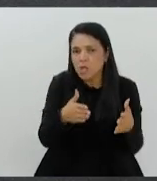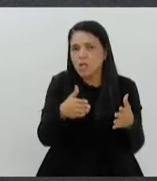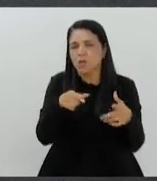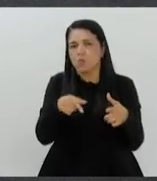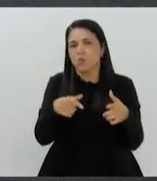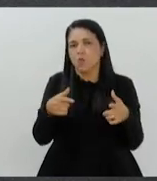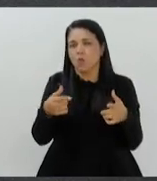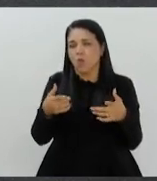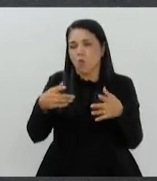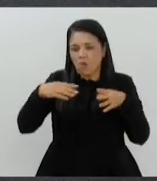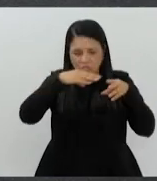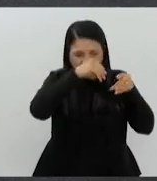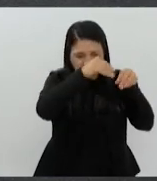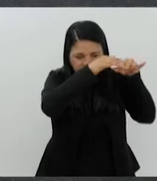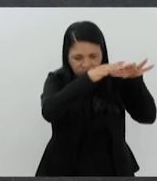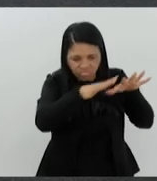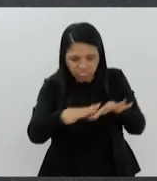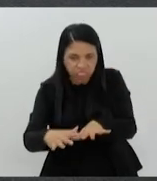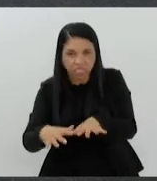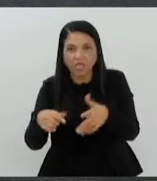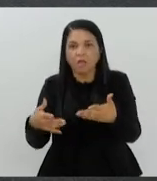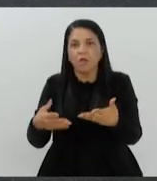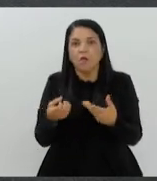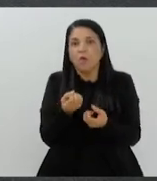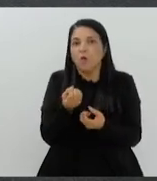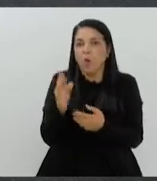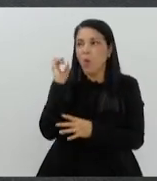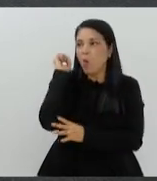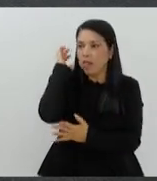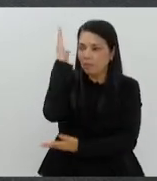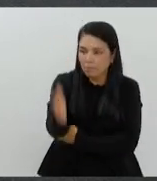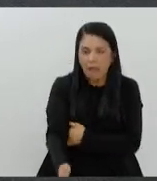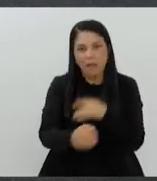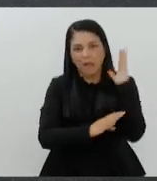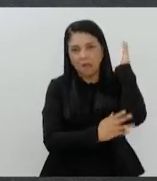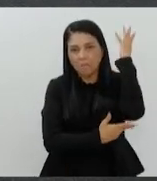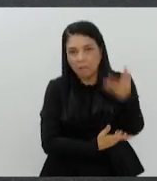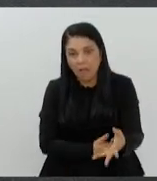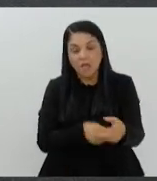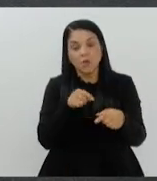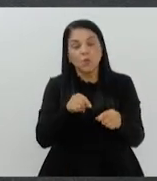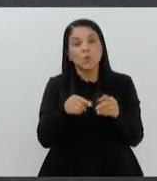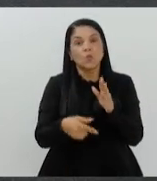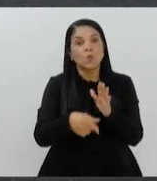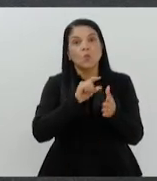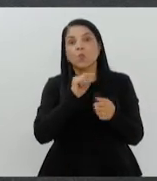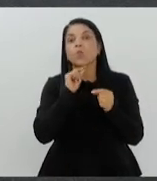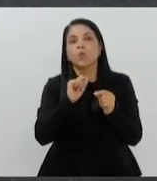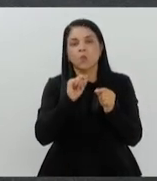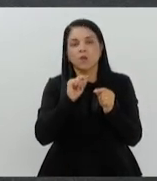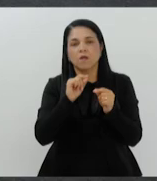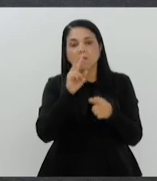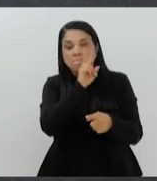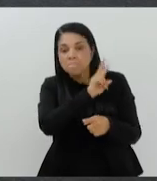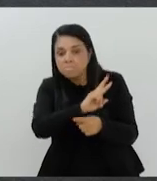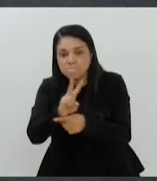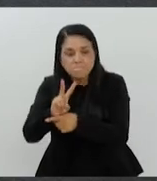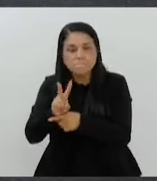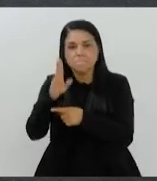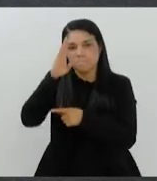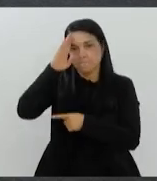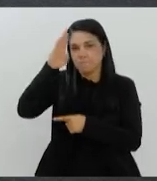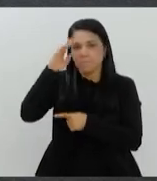o rio, desmatar as suas margens, para ele preservar as características de